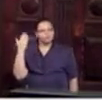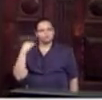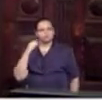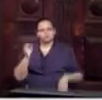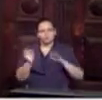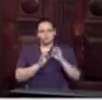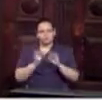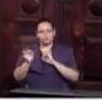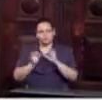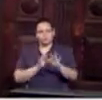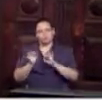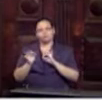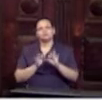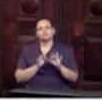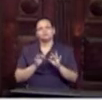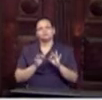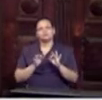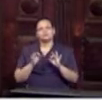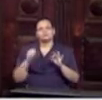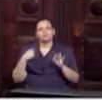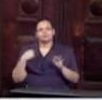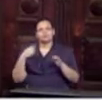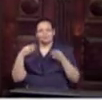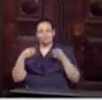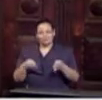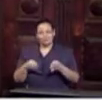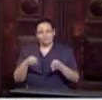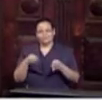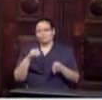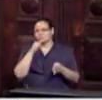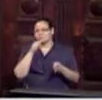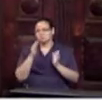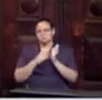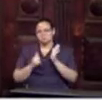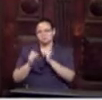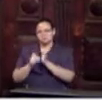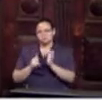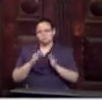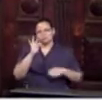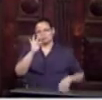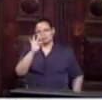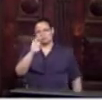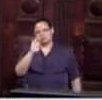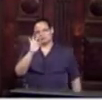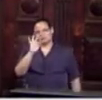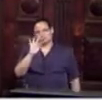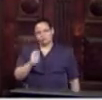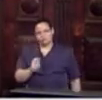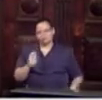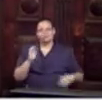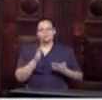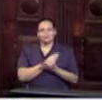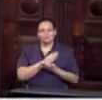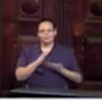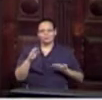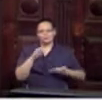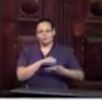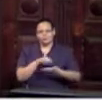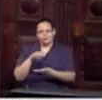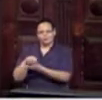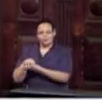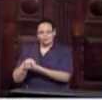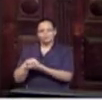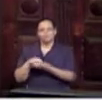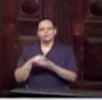é o projeto relacionado à exclusão do FEF de alguns setores da